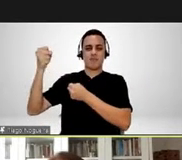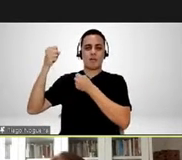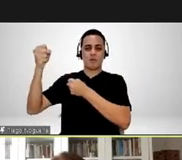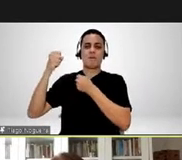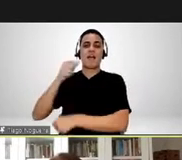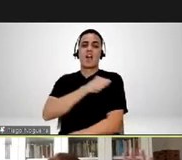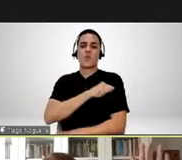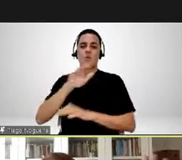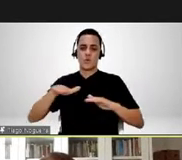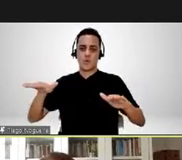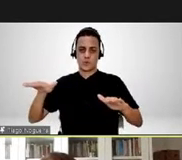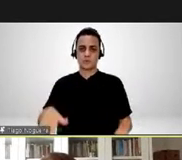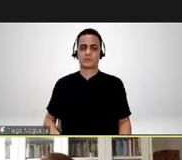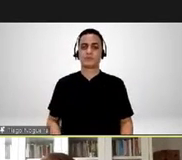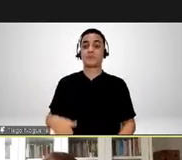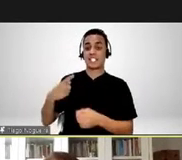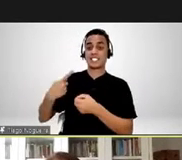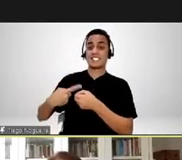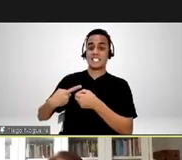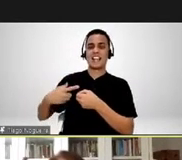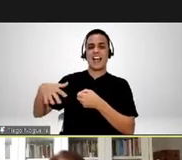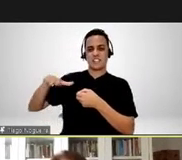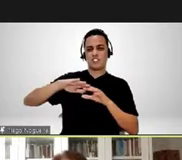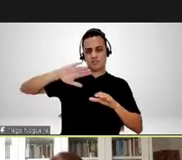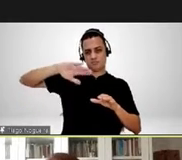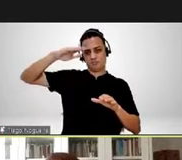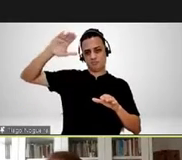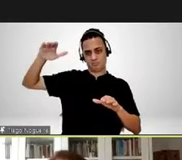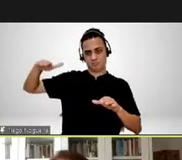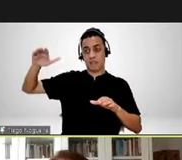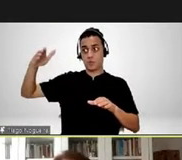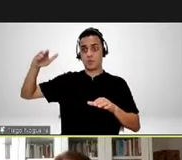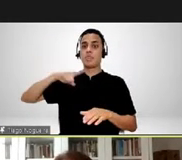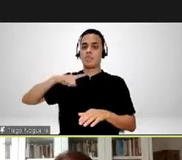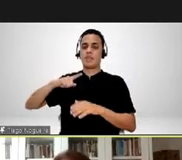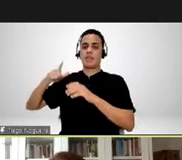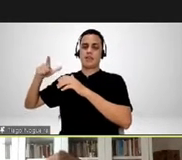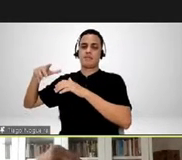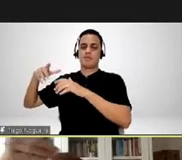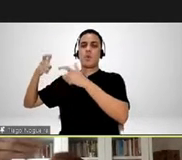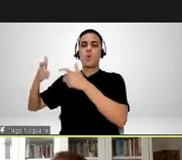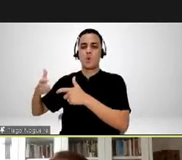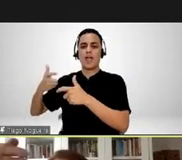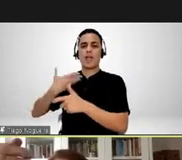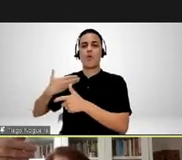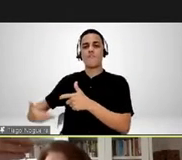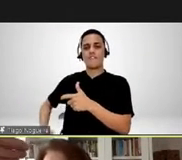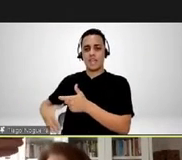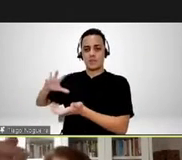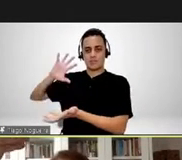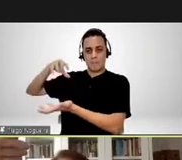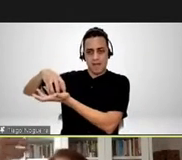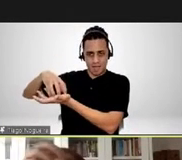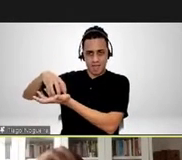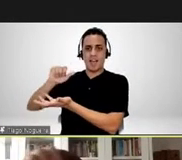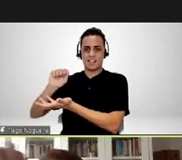temos na Cidade Alta o Palácio Anchieta, e por outro, num corredor, em que a galeria, a